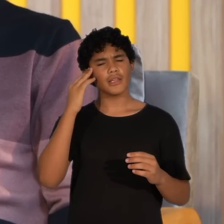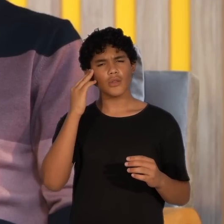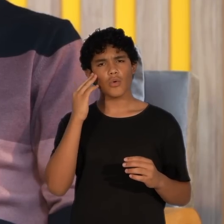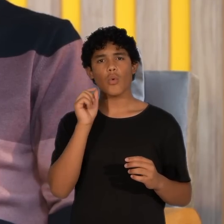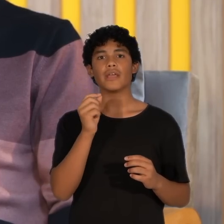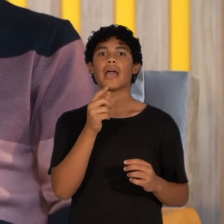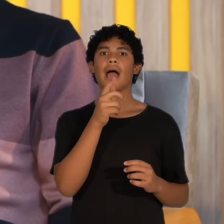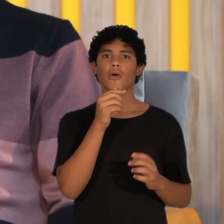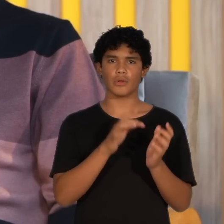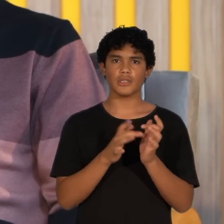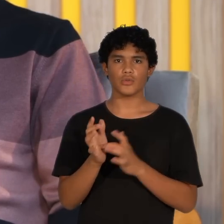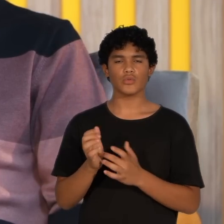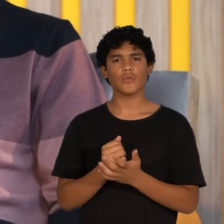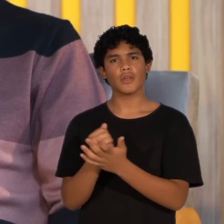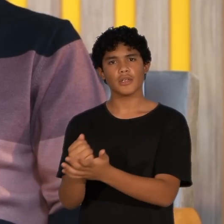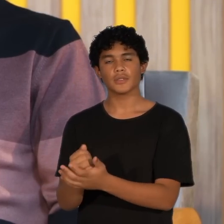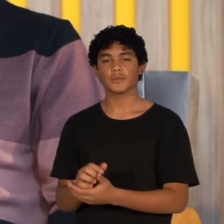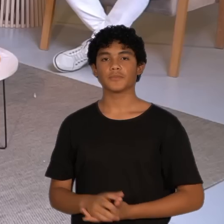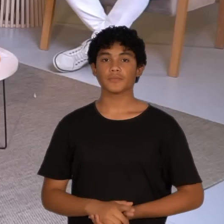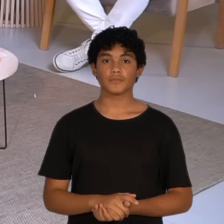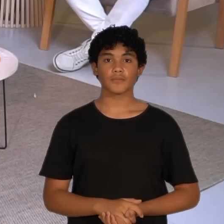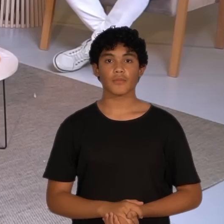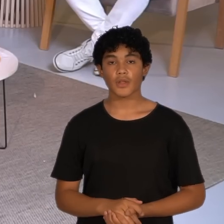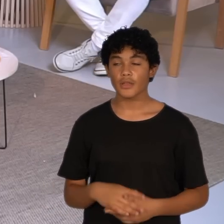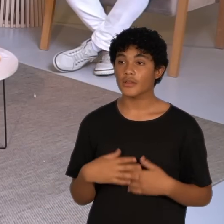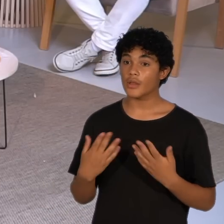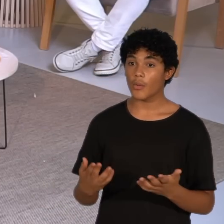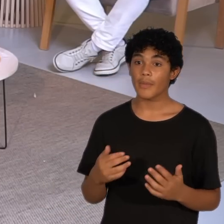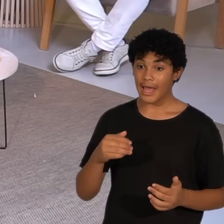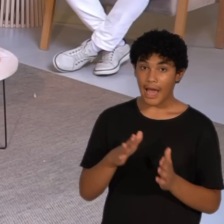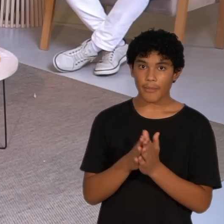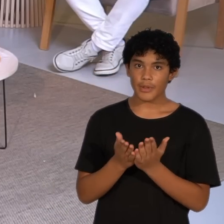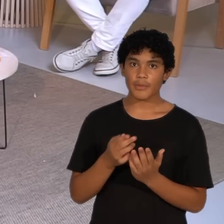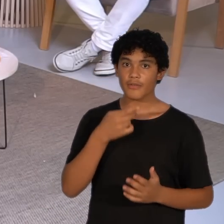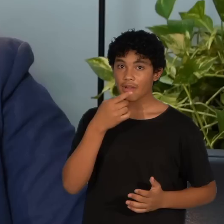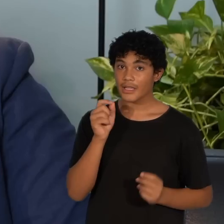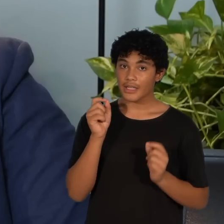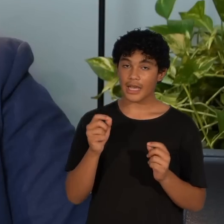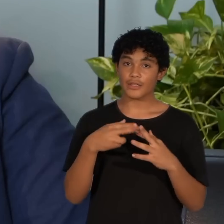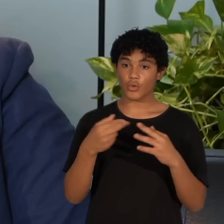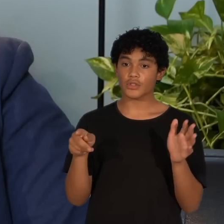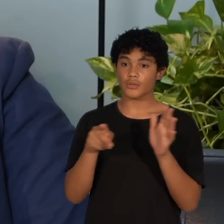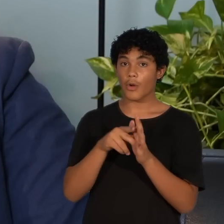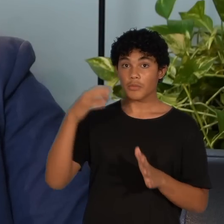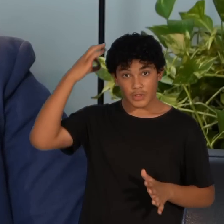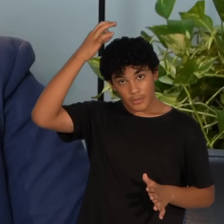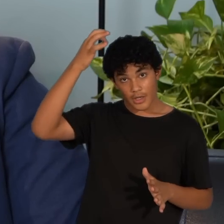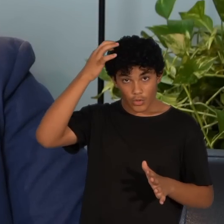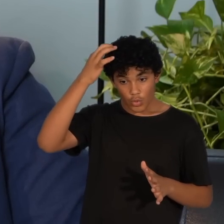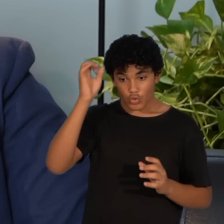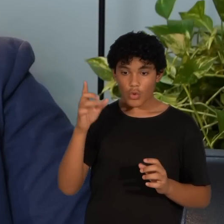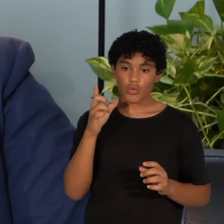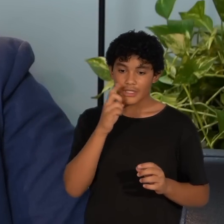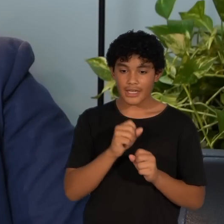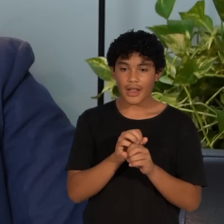água que Jesus estava oferecendo? Rafael, a Bíblia diz que as coisas espirituais se discernem espiritualmente, né? Uhum. E Jesus